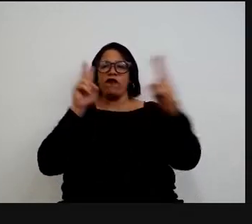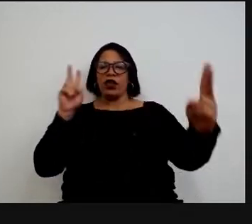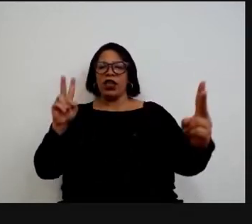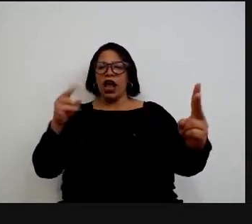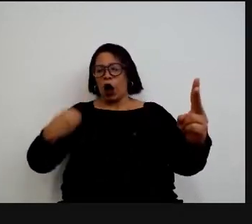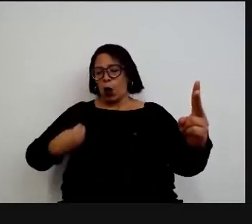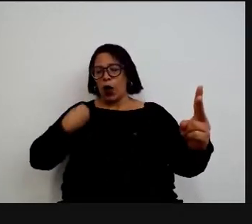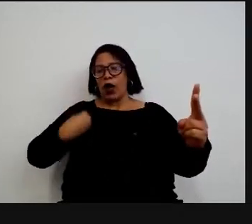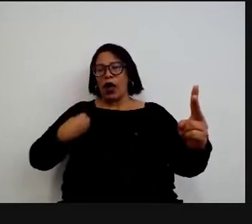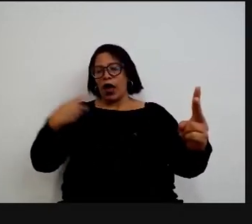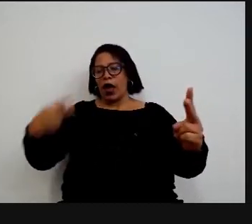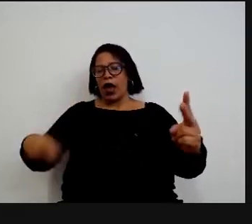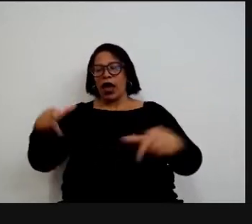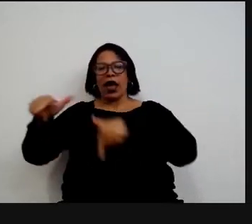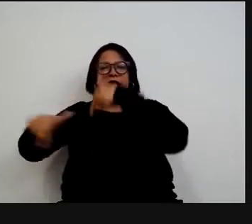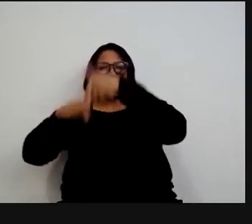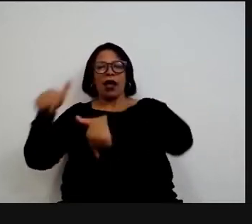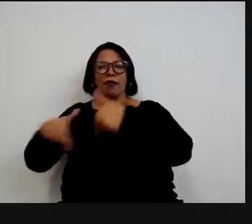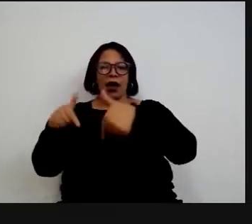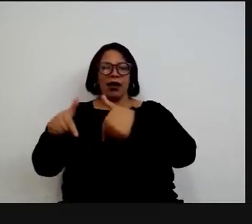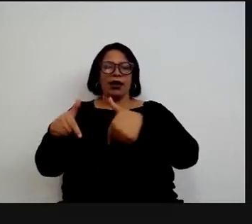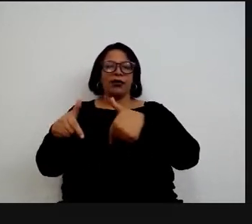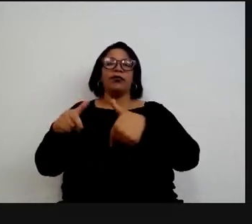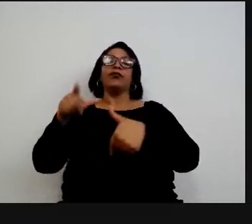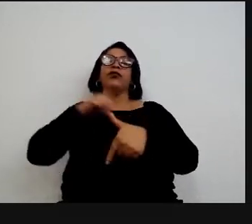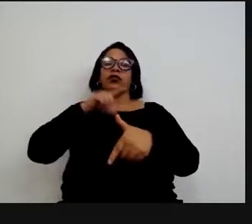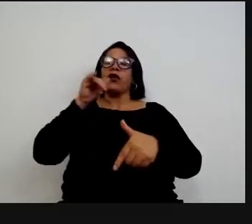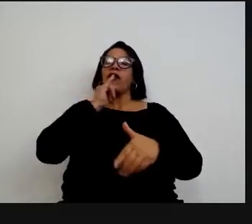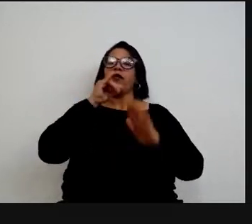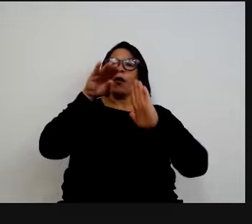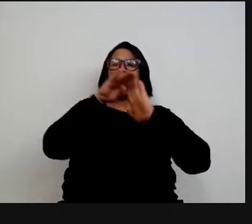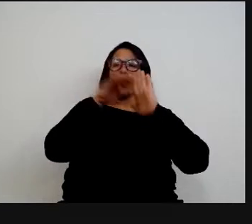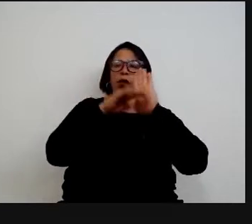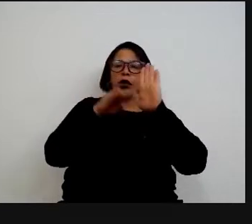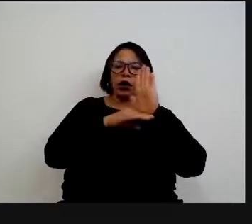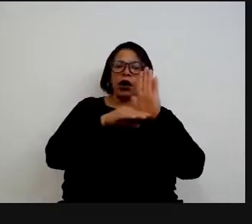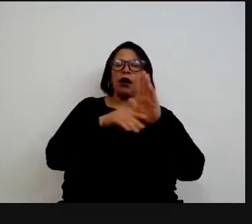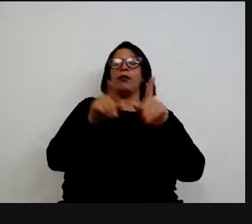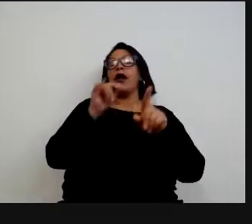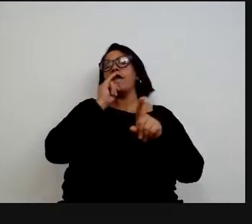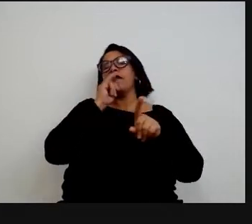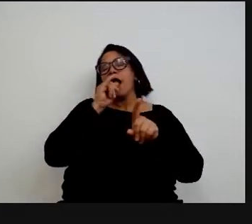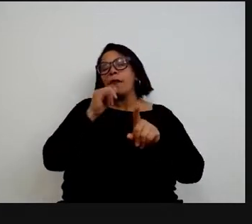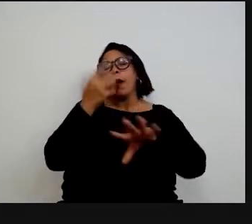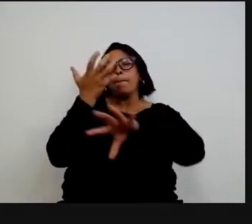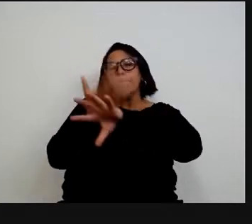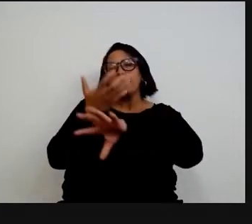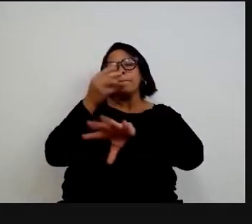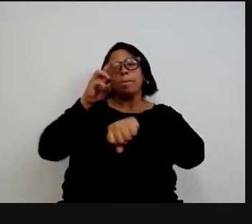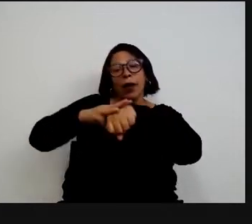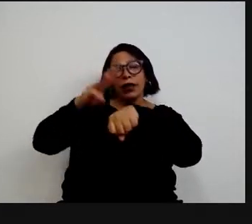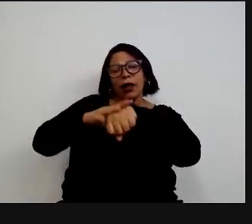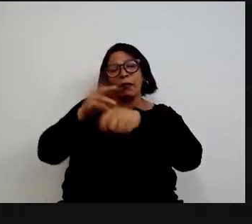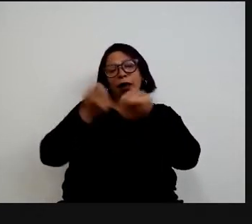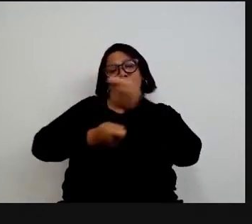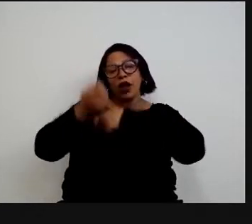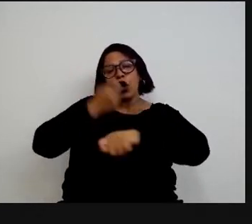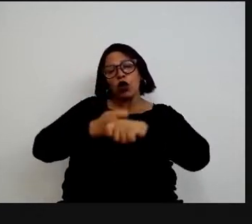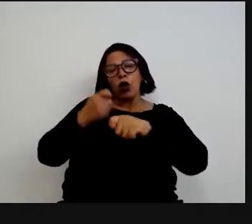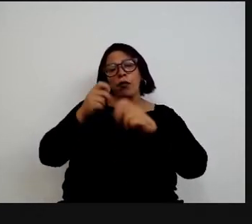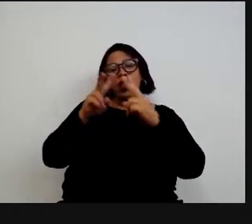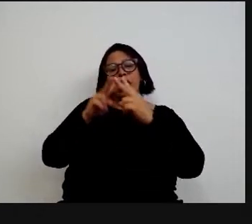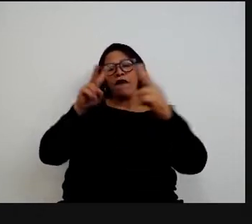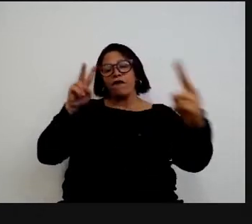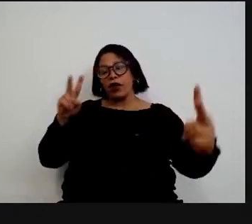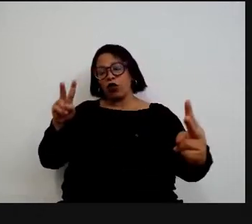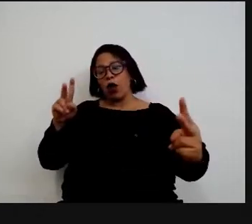e vir para o presencial. Né? Nós tínhamos um programa, por exemplo, que era fazer estatística e matemática financeira e economia à